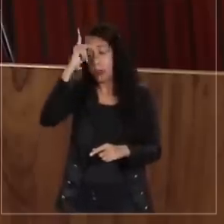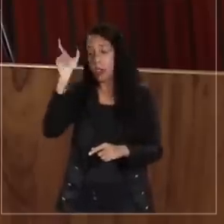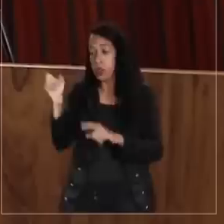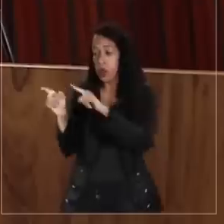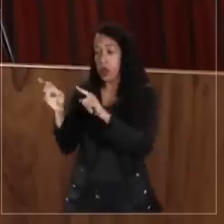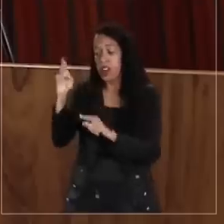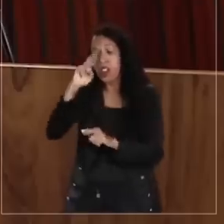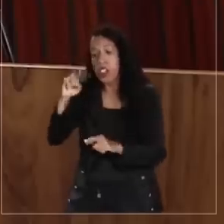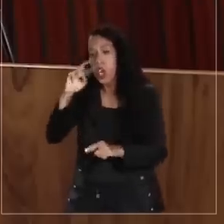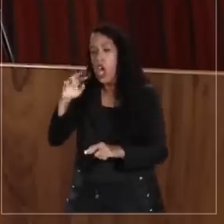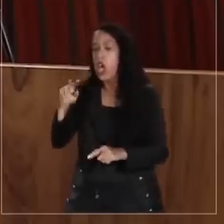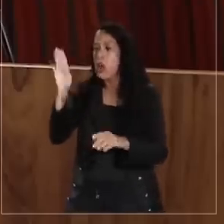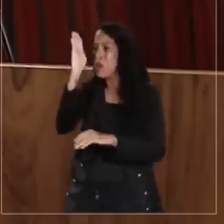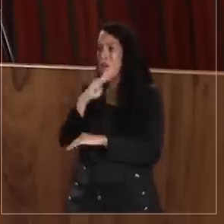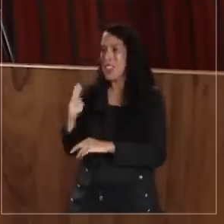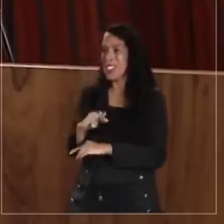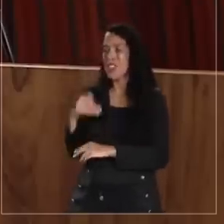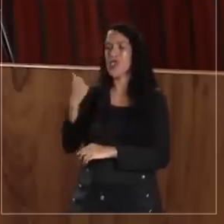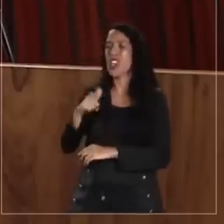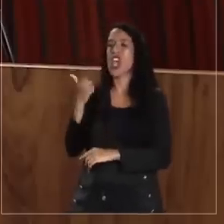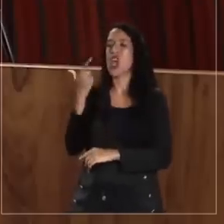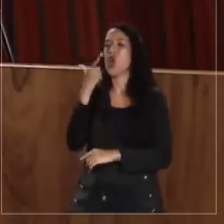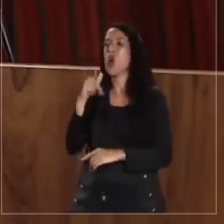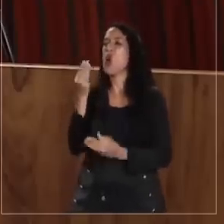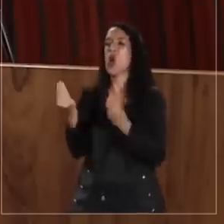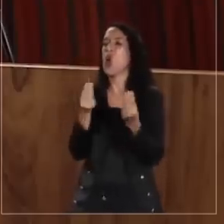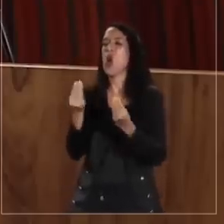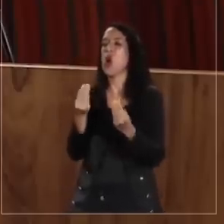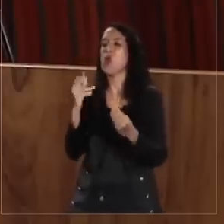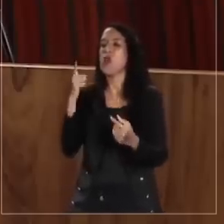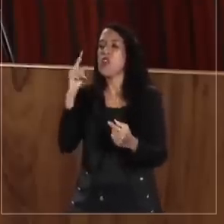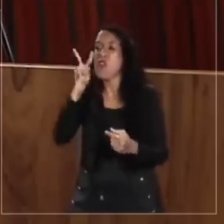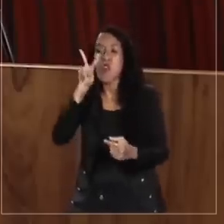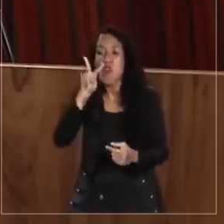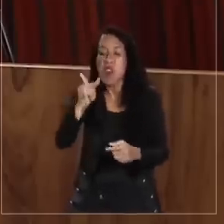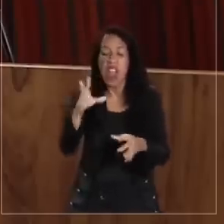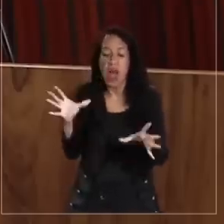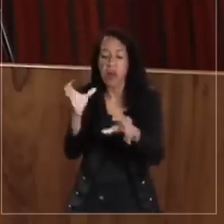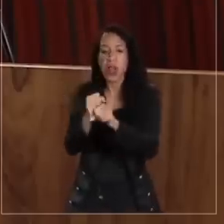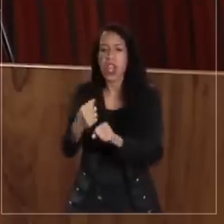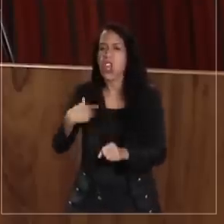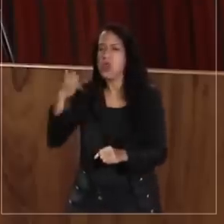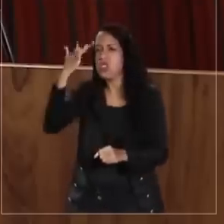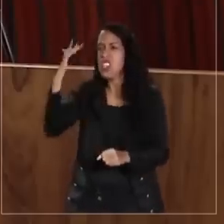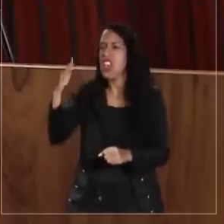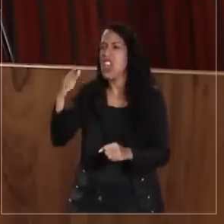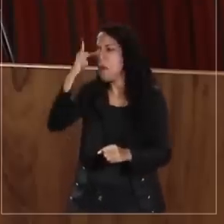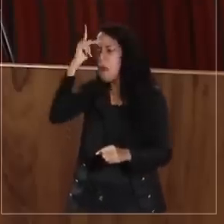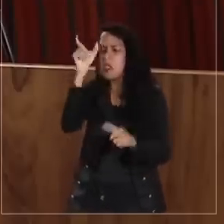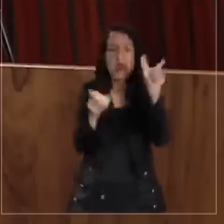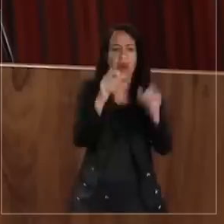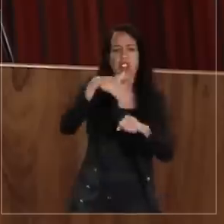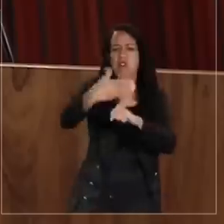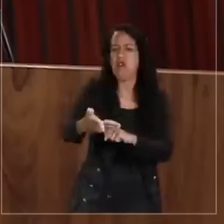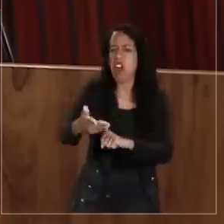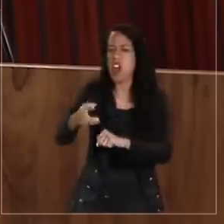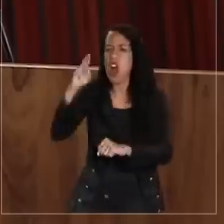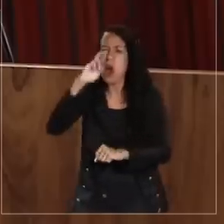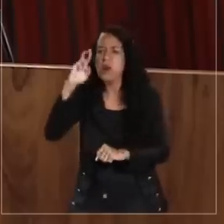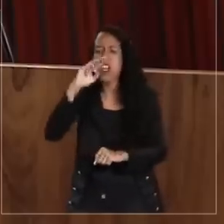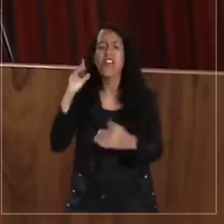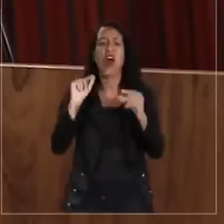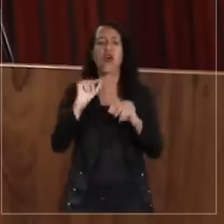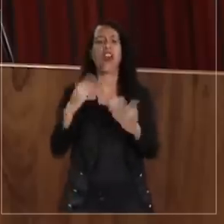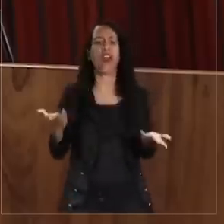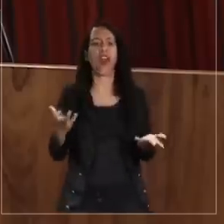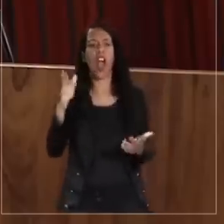no Brasil não tem como acompanhar a apuração. Eu não sei o que vem fazer aqui os observadores de fora, aqui. Vão fazer o quê? Vão